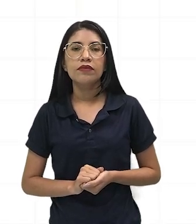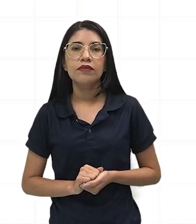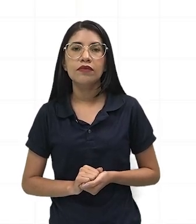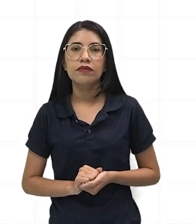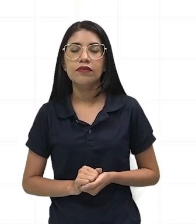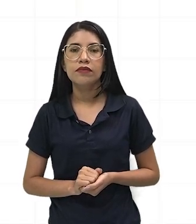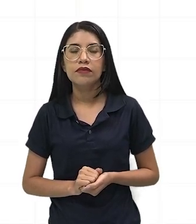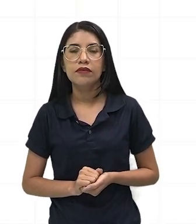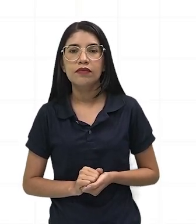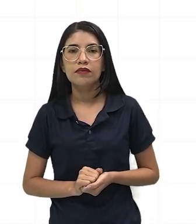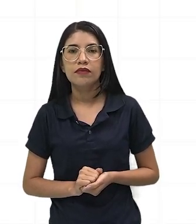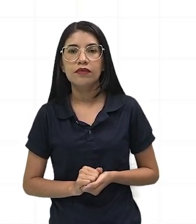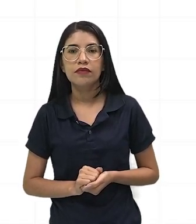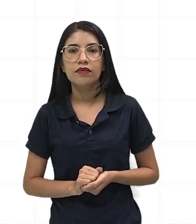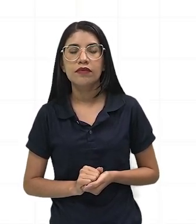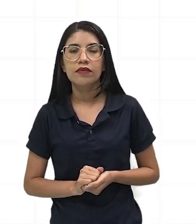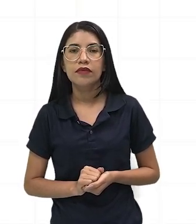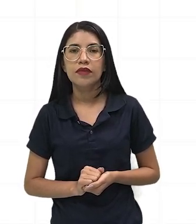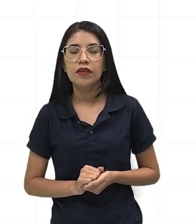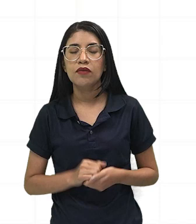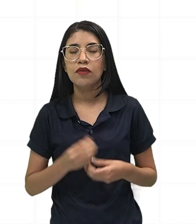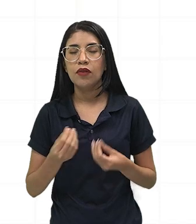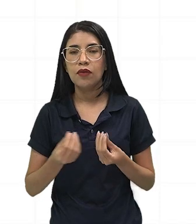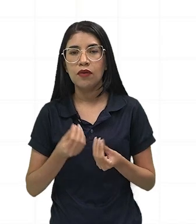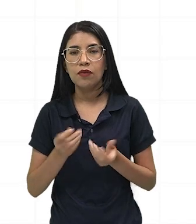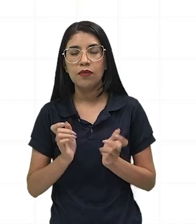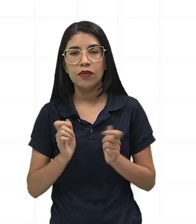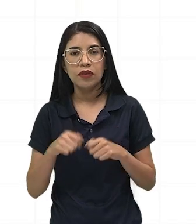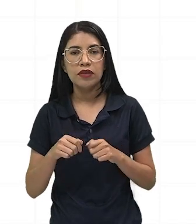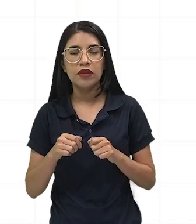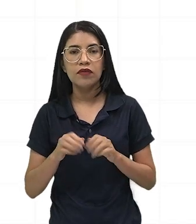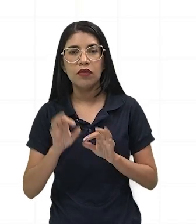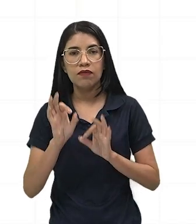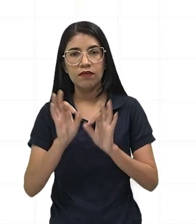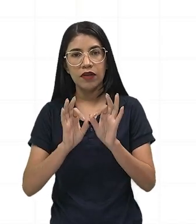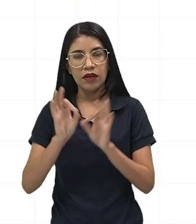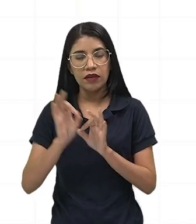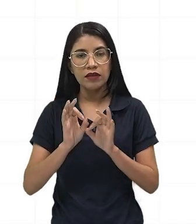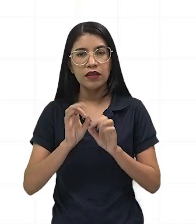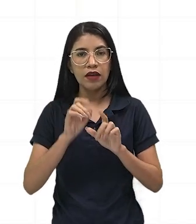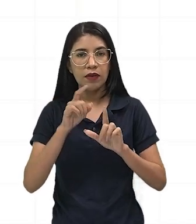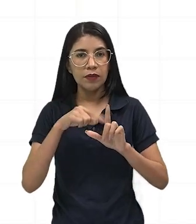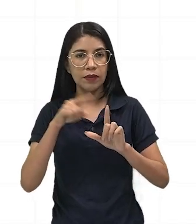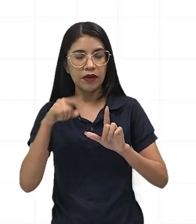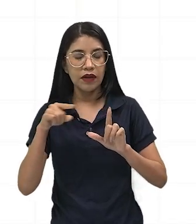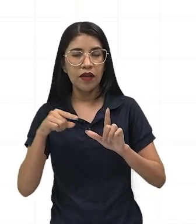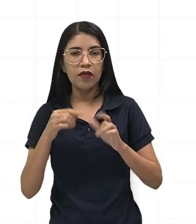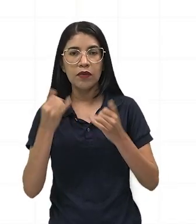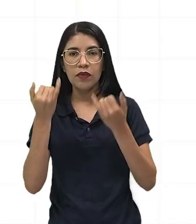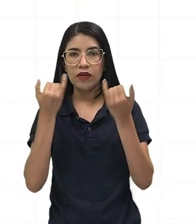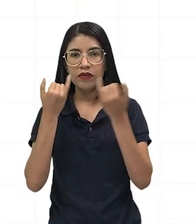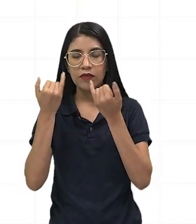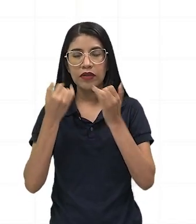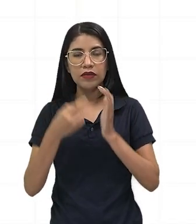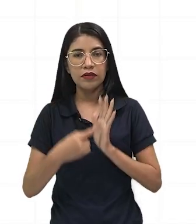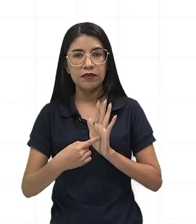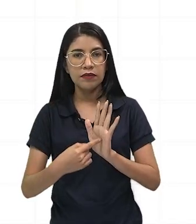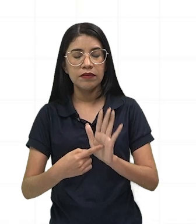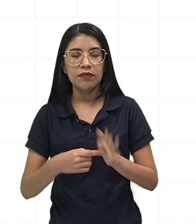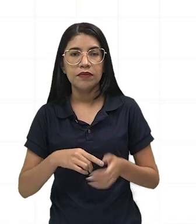Então foi uma maneira de montarmos, né, de apresentarmos esse